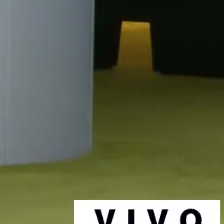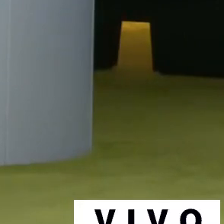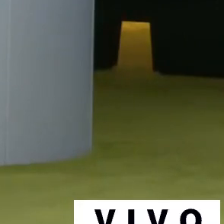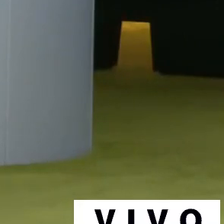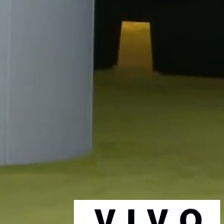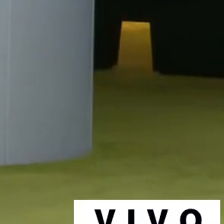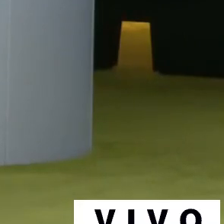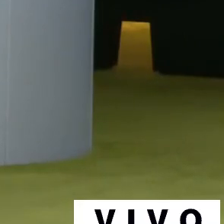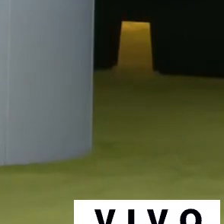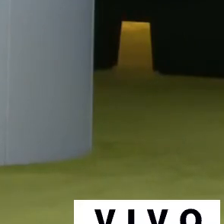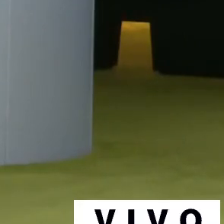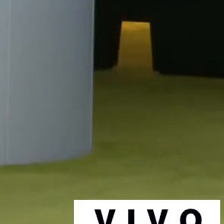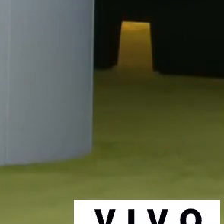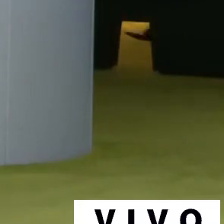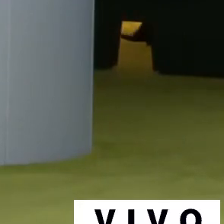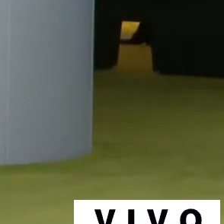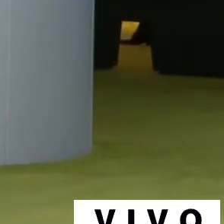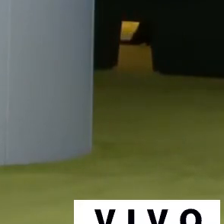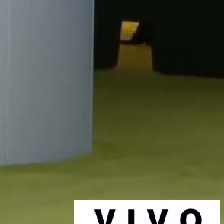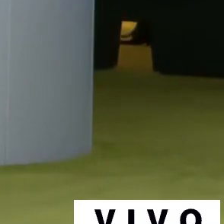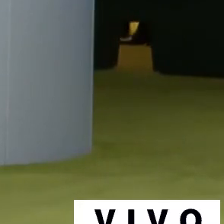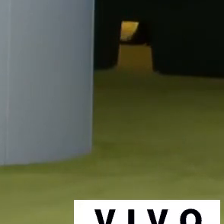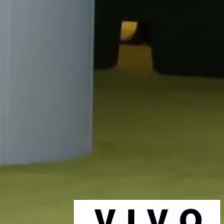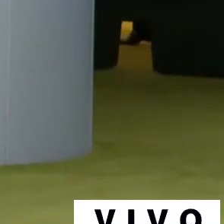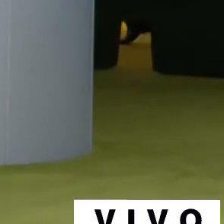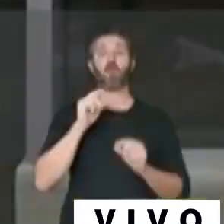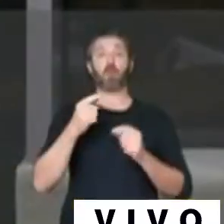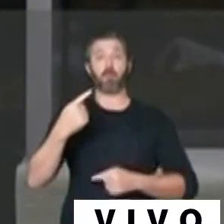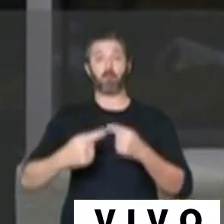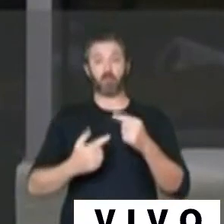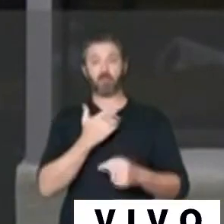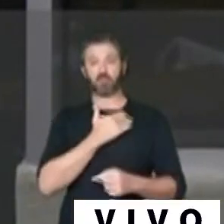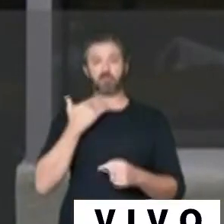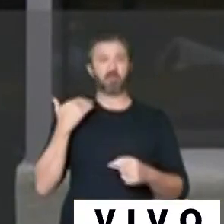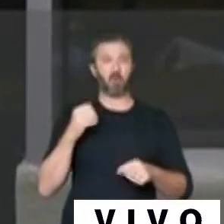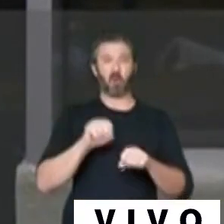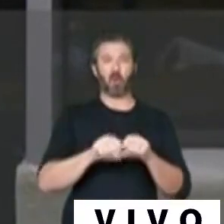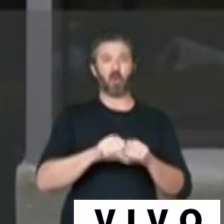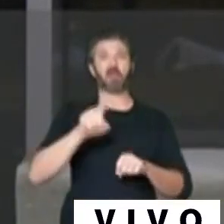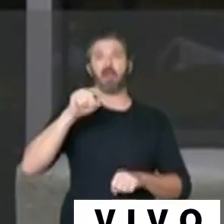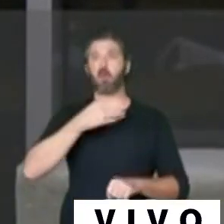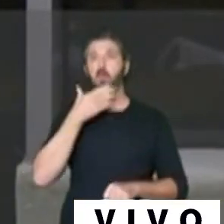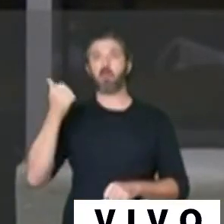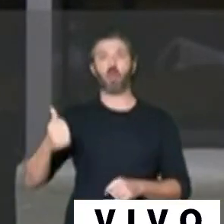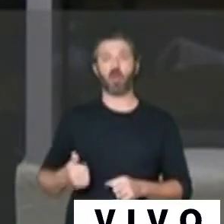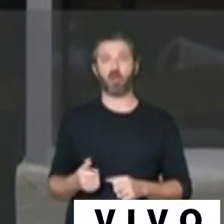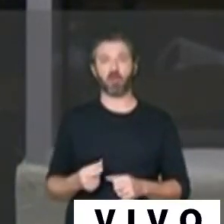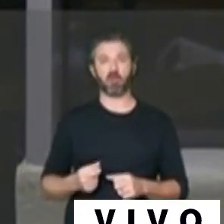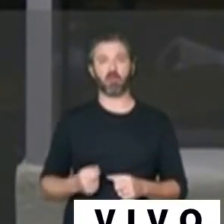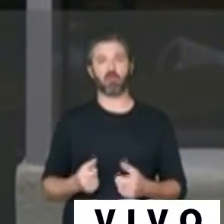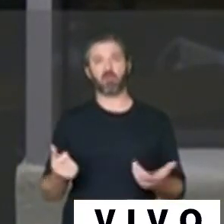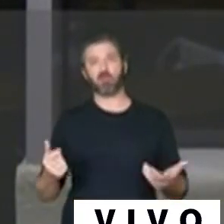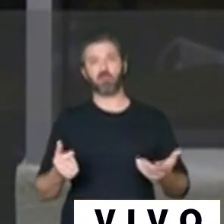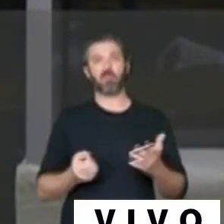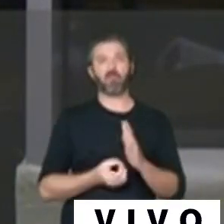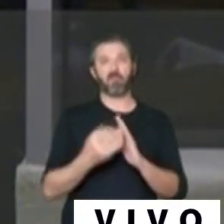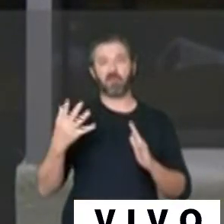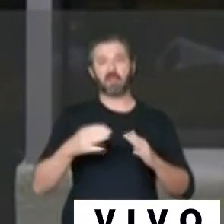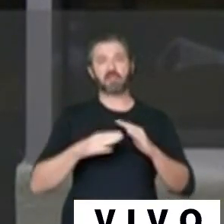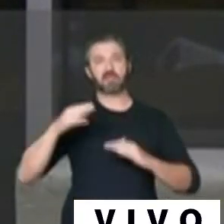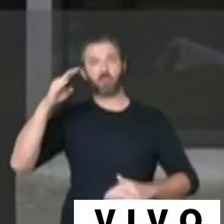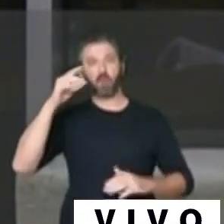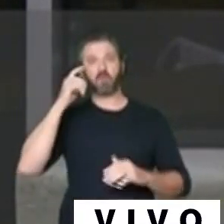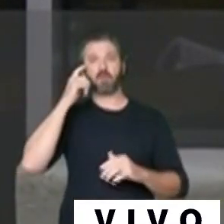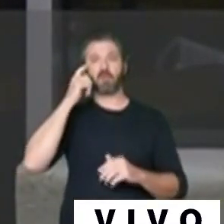403 votos favoráveis mostram uma margem muito ampla. O que a gente observou aqui no Congresso é que até a oposição